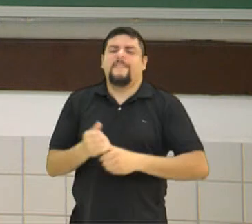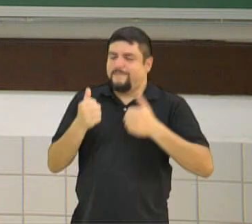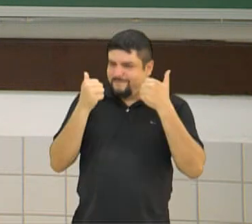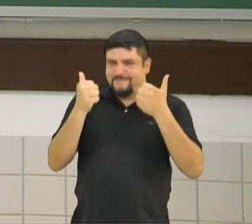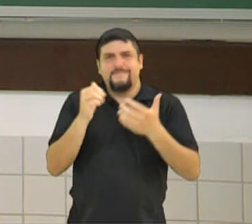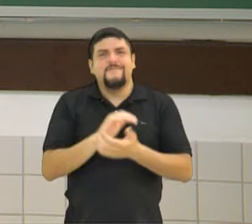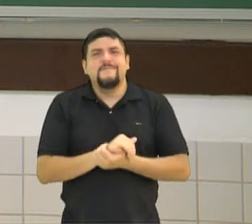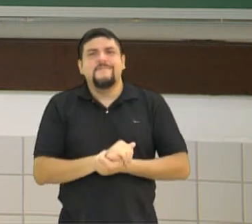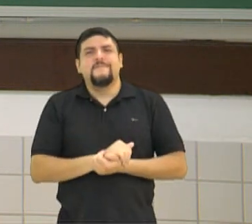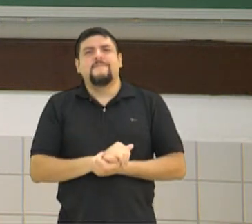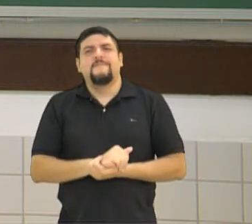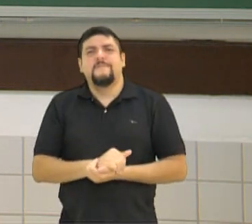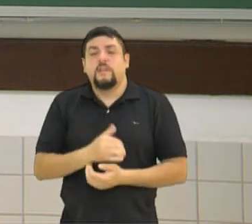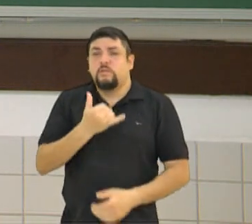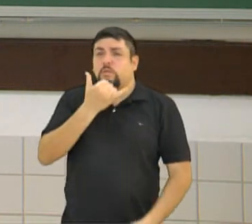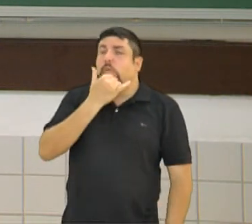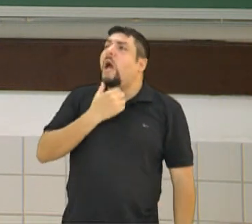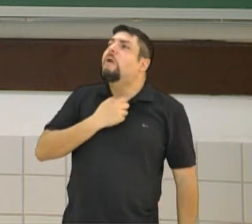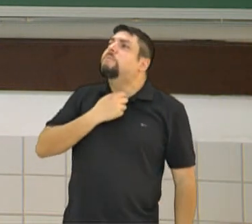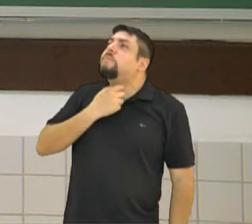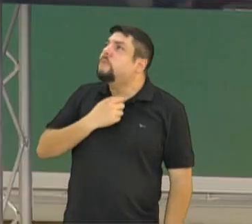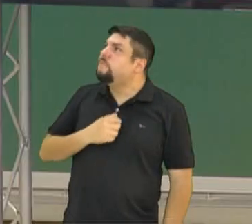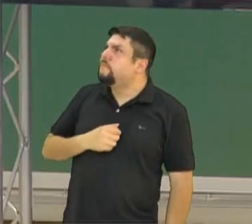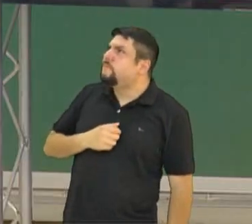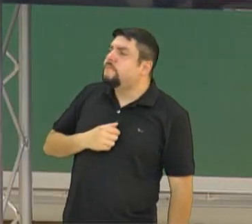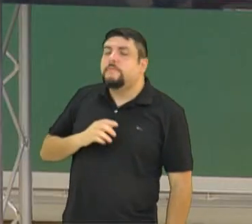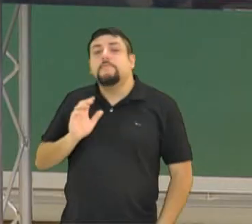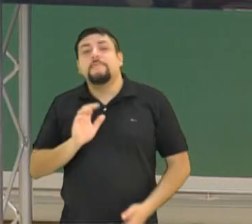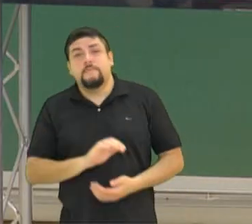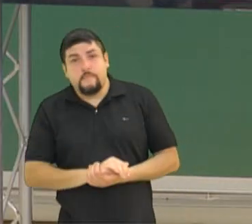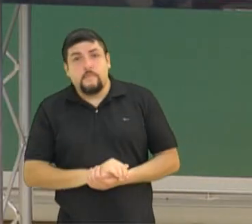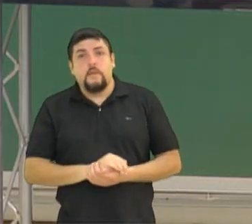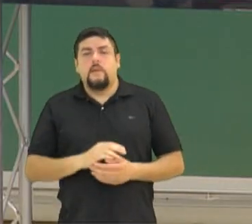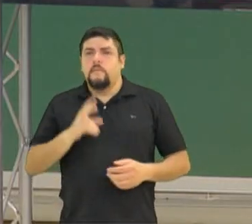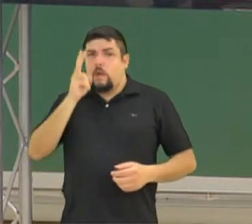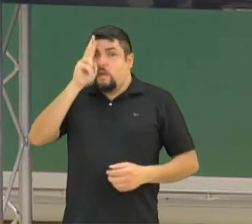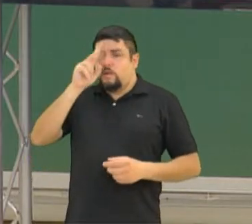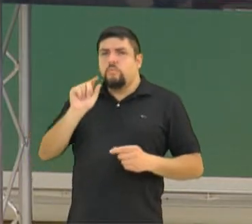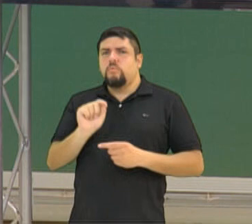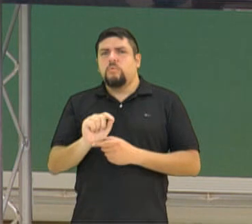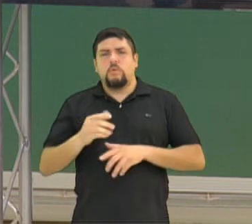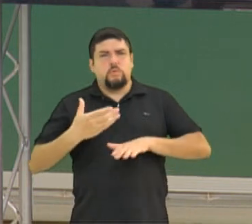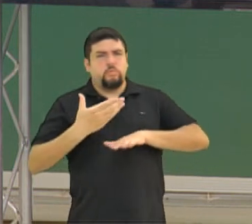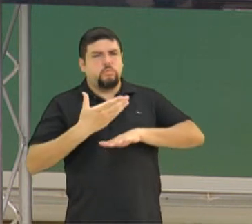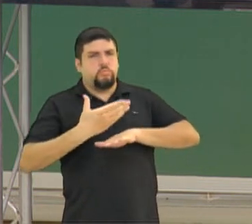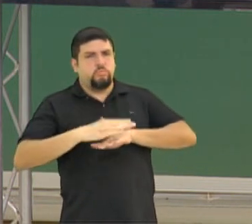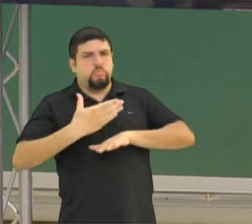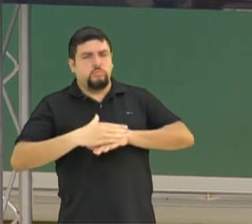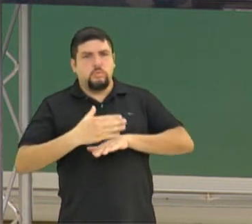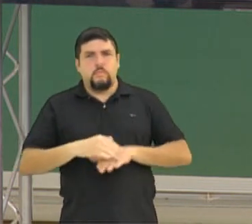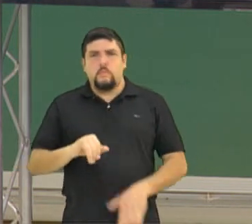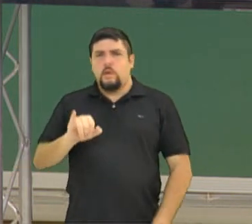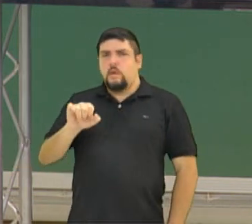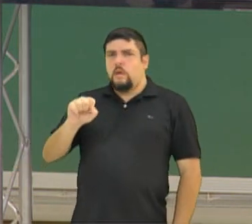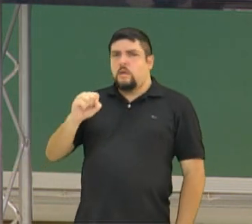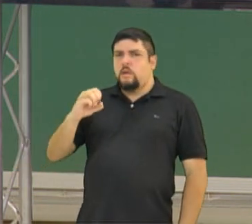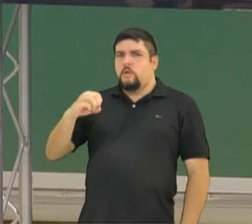show! Ixi, Maria, saiu falhado. O que a gente vai fazer hoje, galera? Opa, lembra que a gente está no esquema das isomeria.